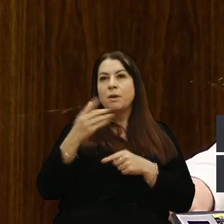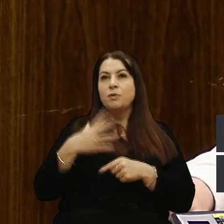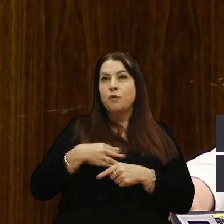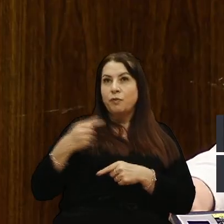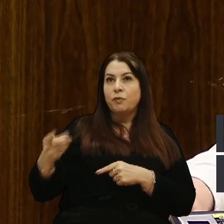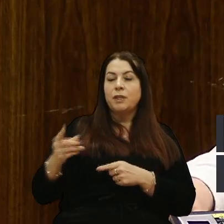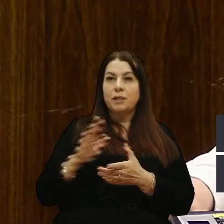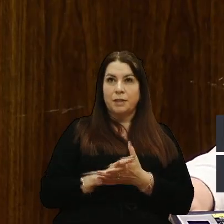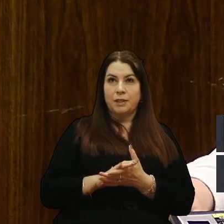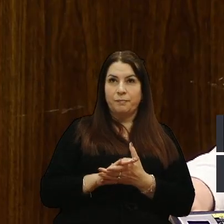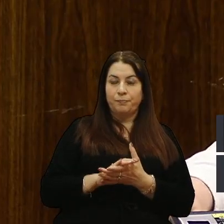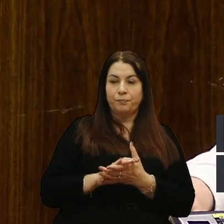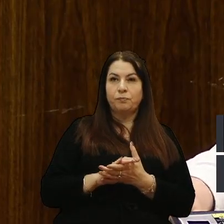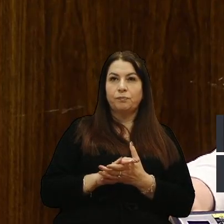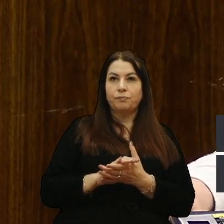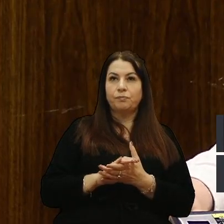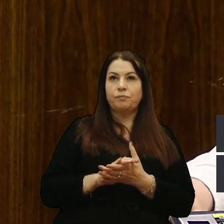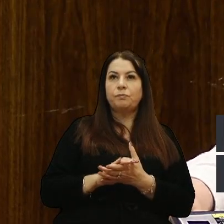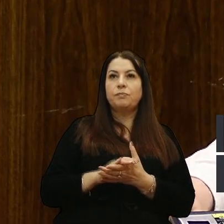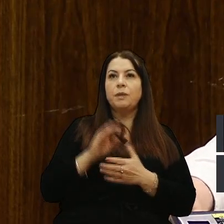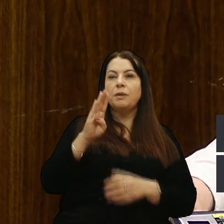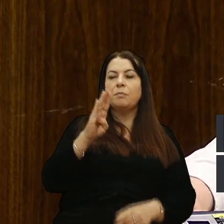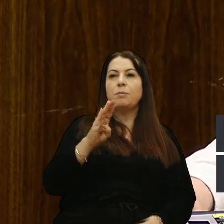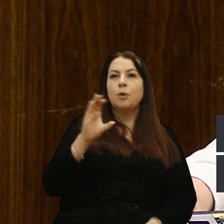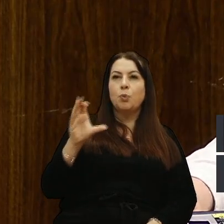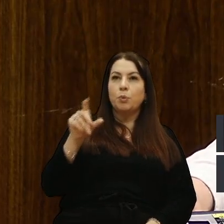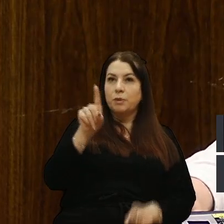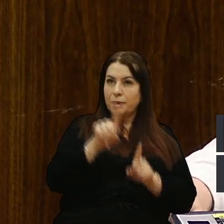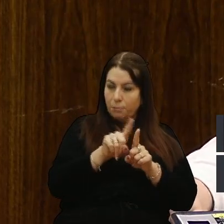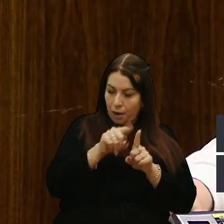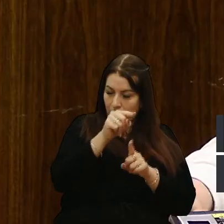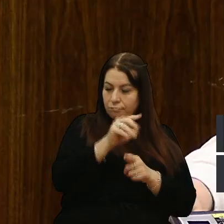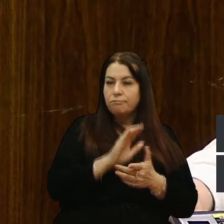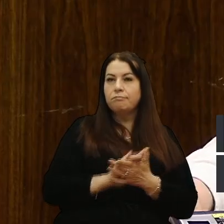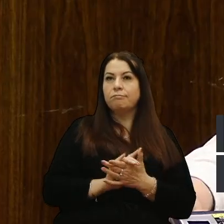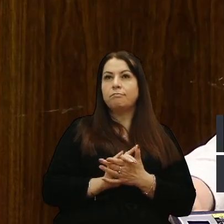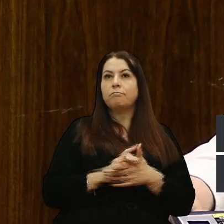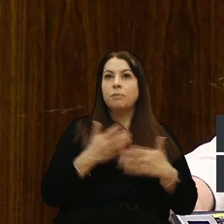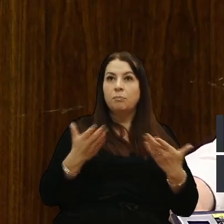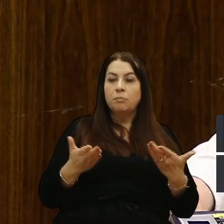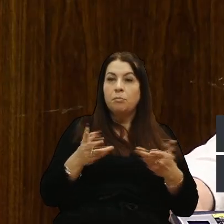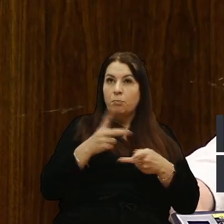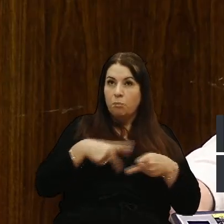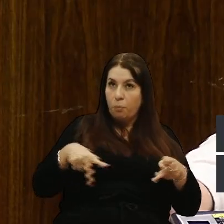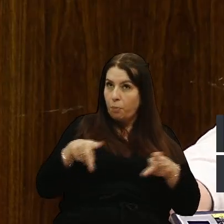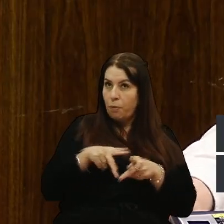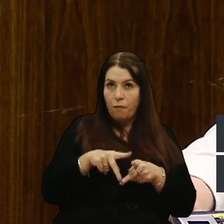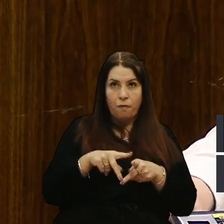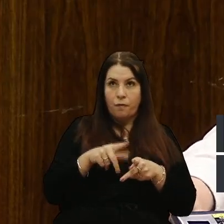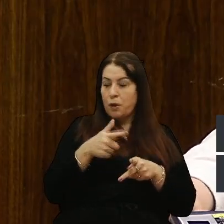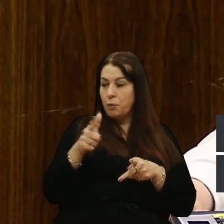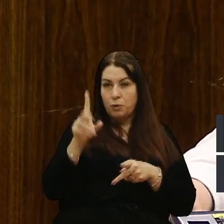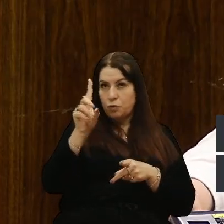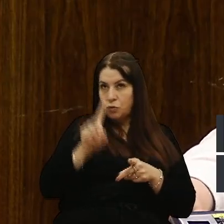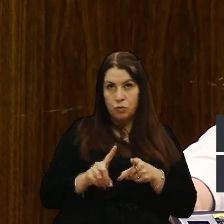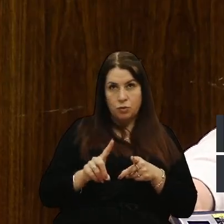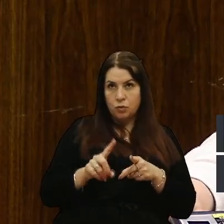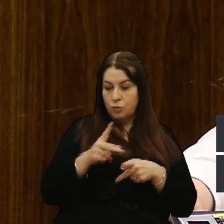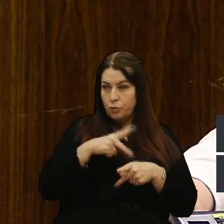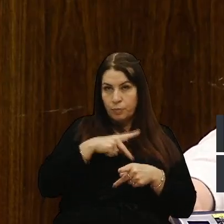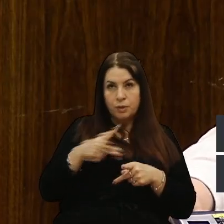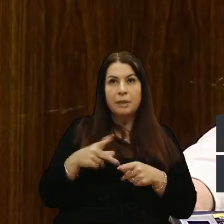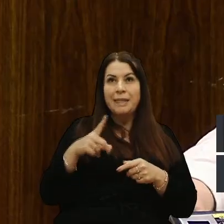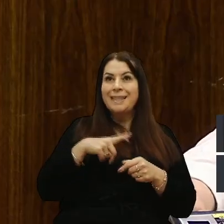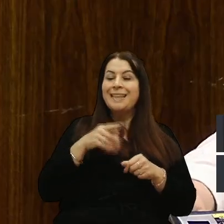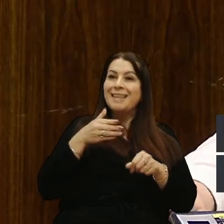filho na Câmara de Vereadores de Balneário Camboriú para mamar também. Mas o povo não tem direito, presidente, a